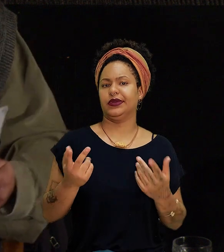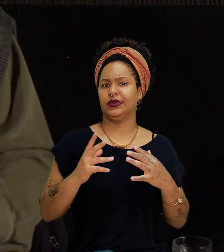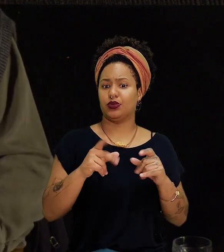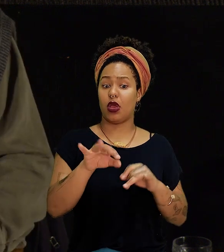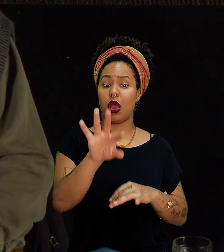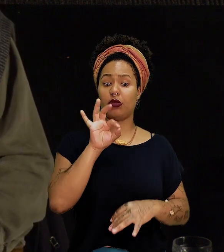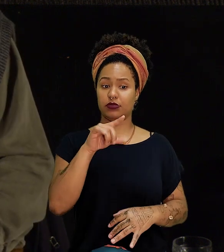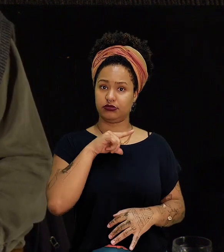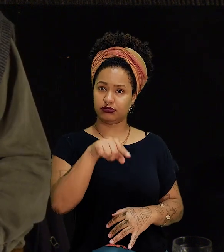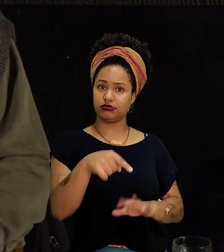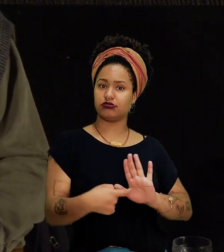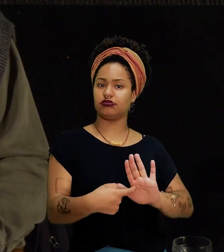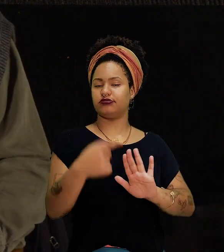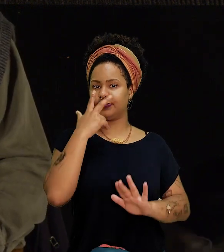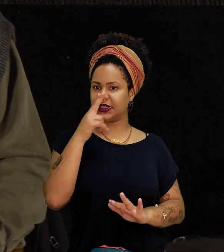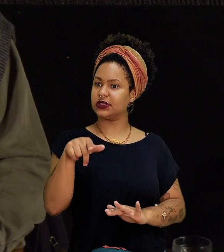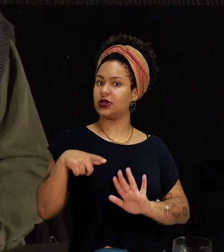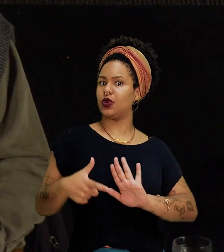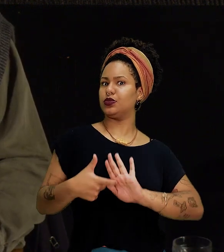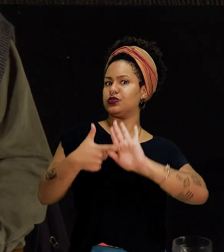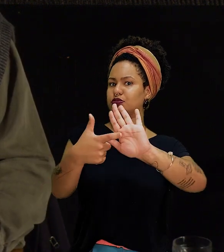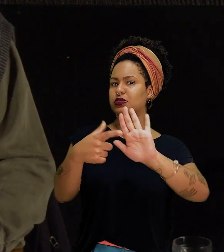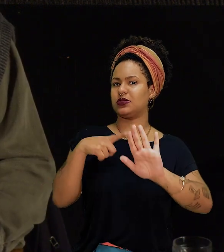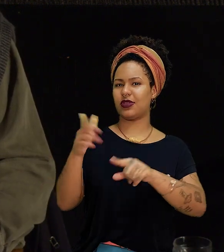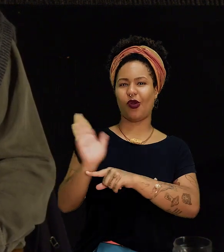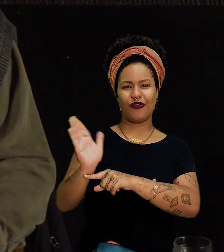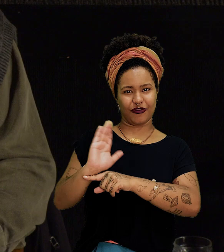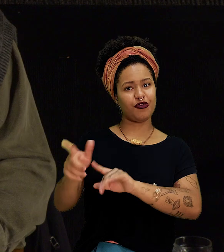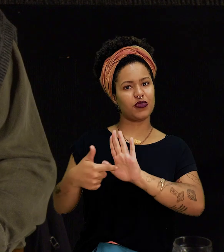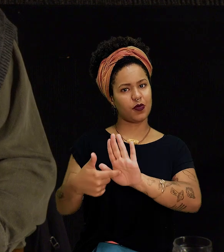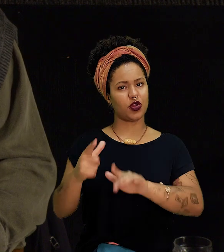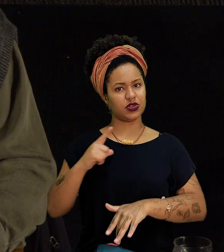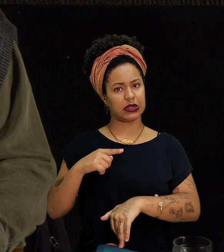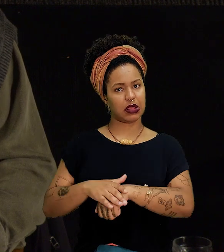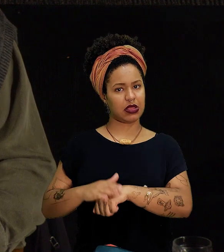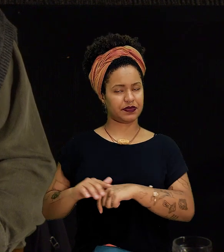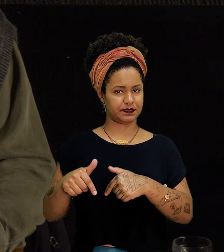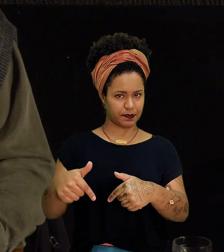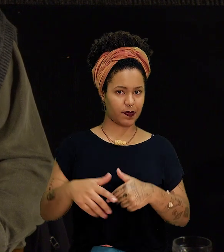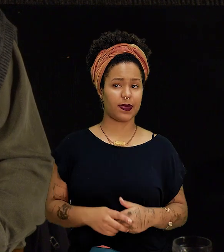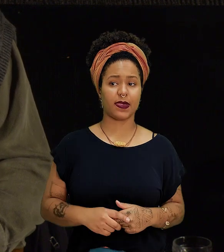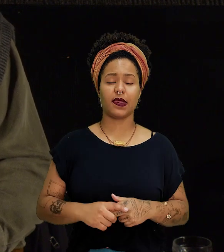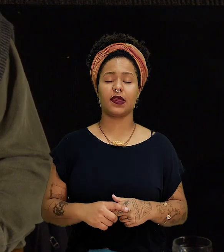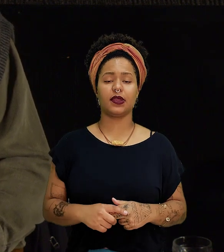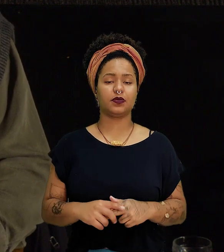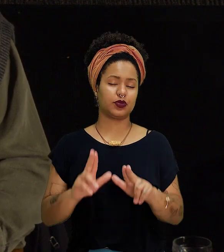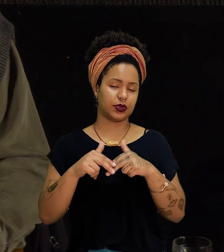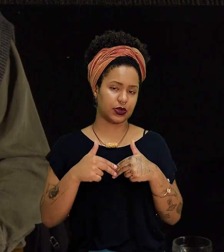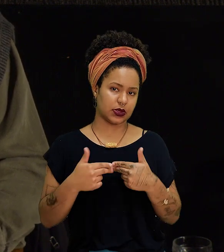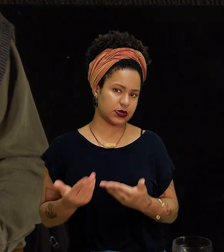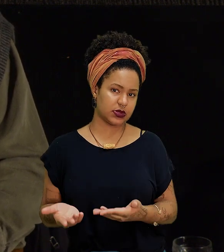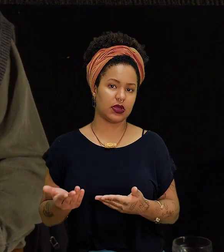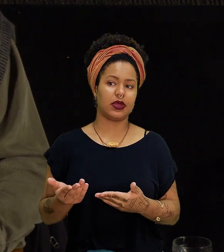Essa alternativa ela apareceu com bastante destaque no filme, né, em função